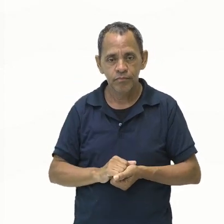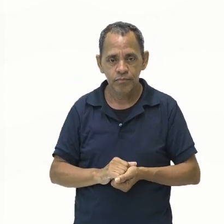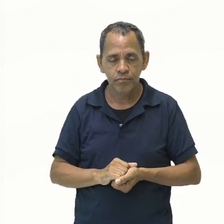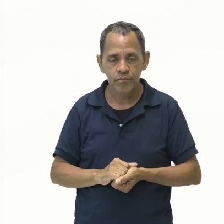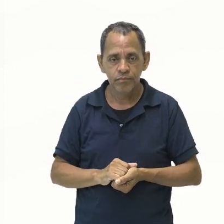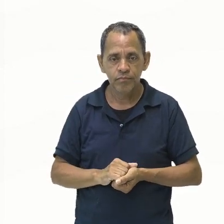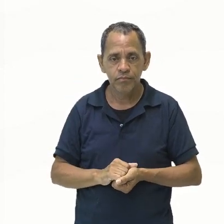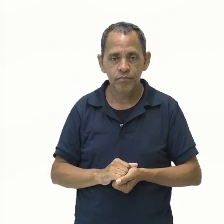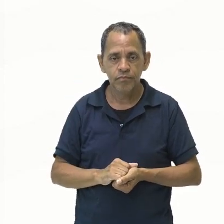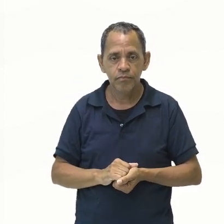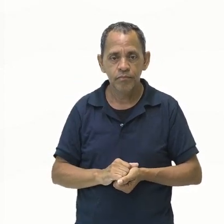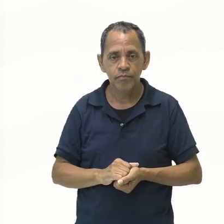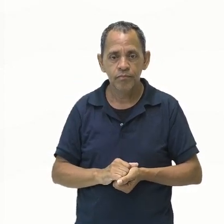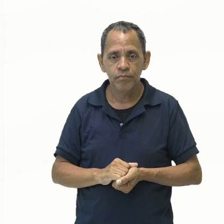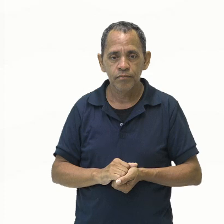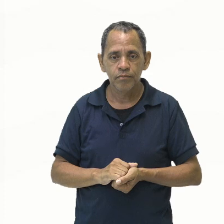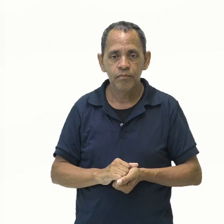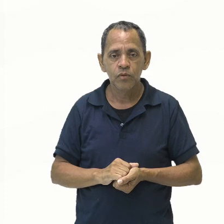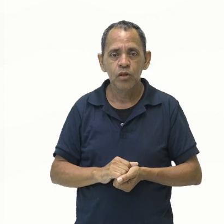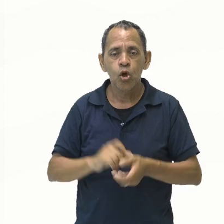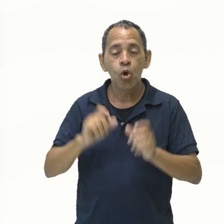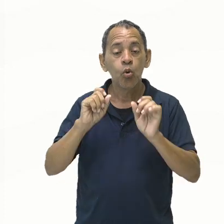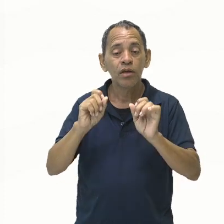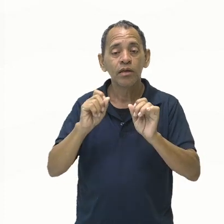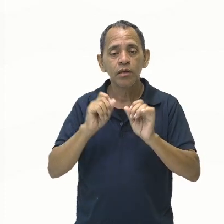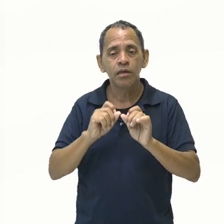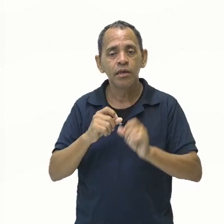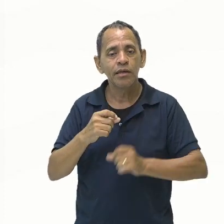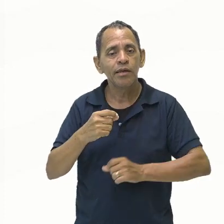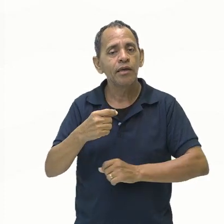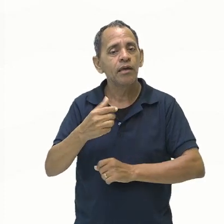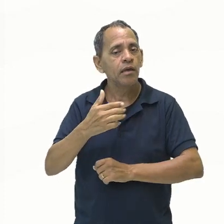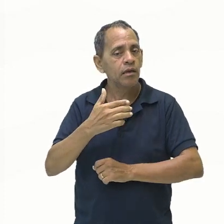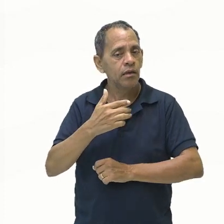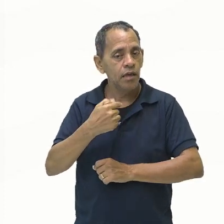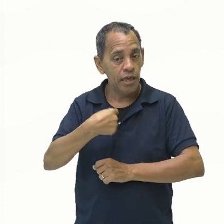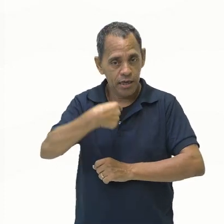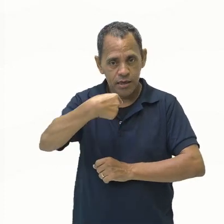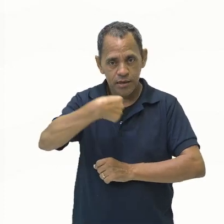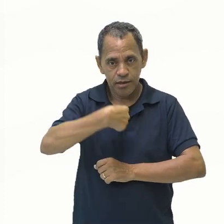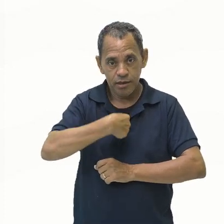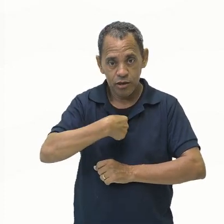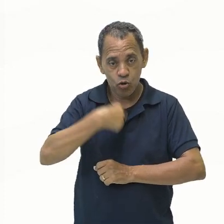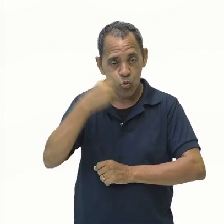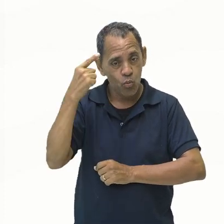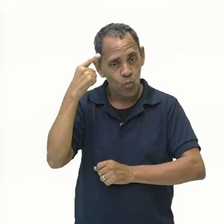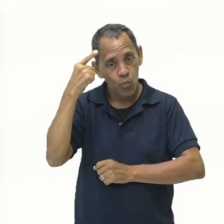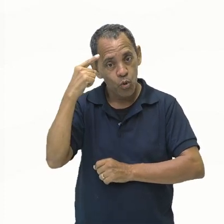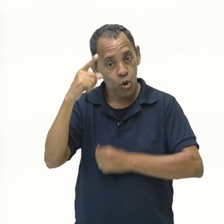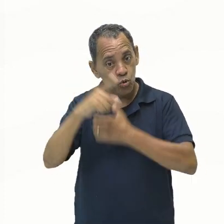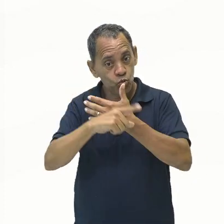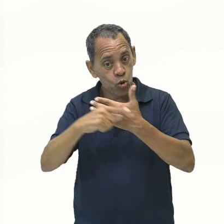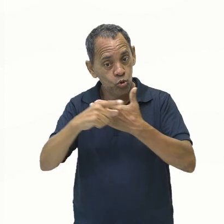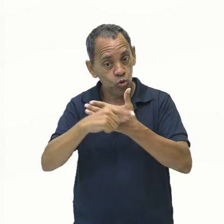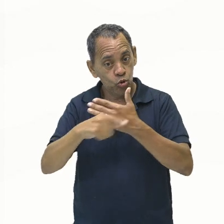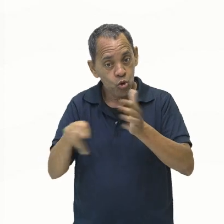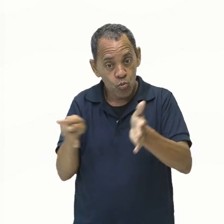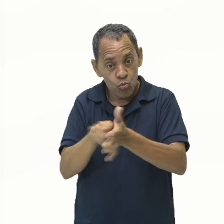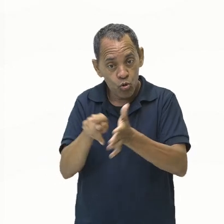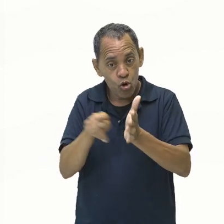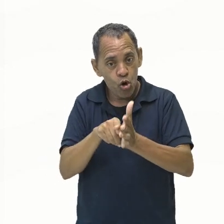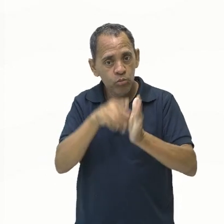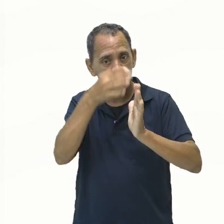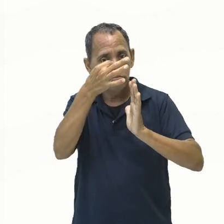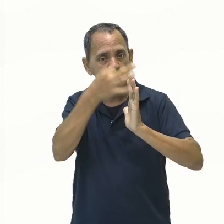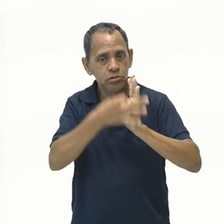a minha tese é o ponto de vista. É o que eu penso, é o meu ponto de vista enquanto autor daquele texto